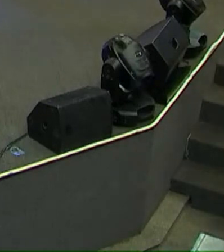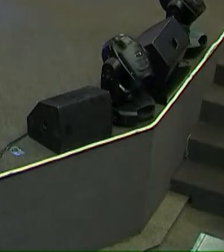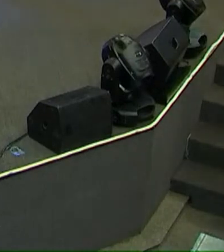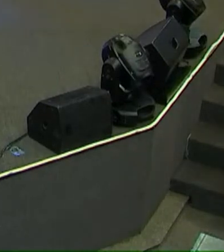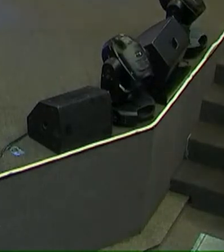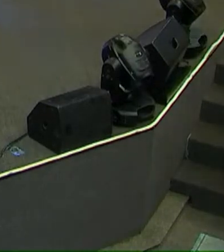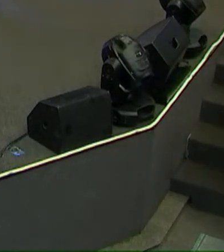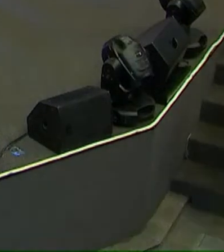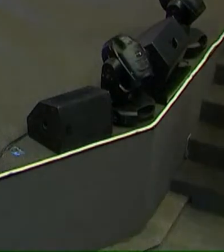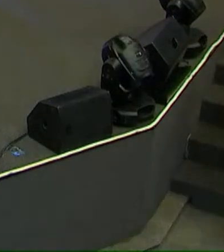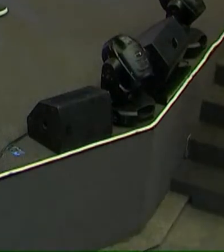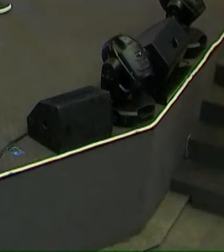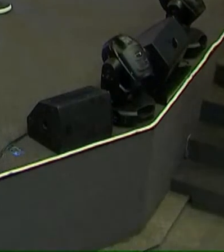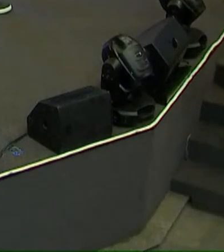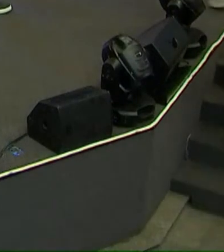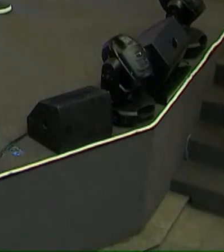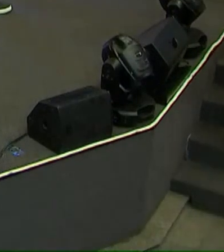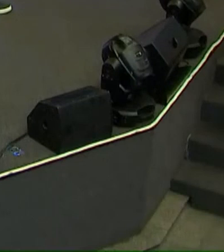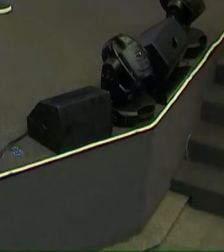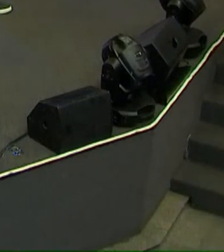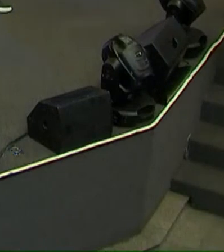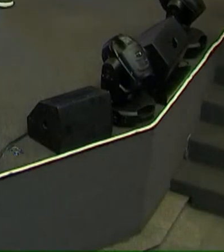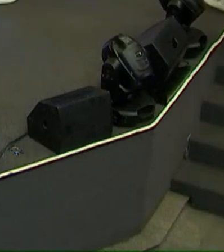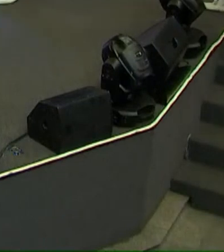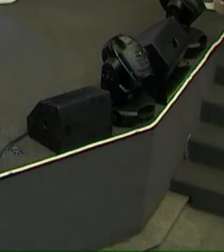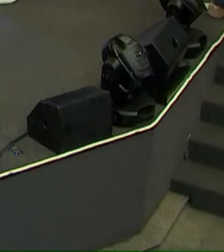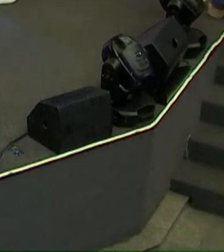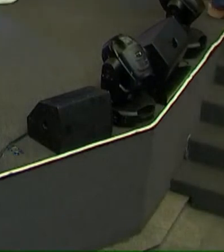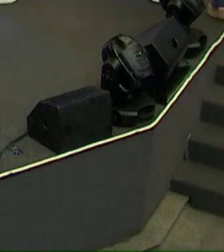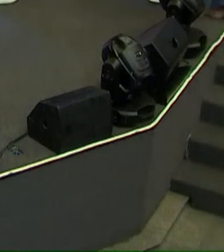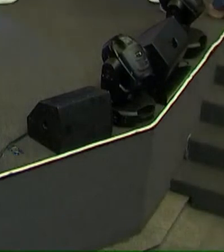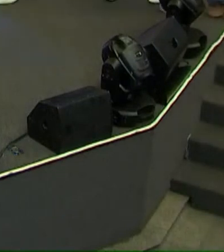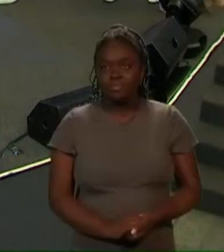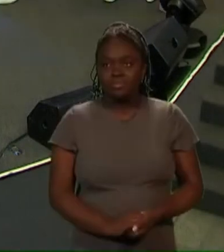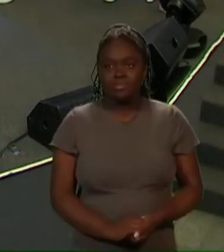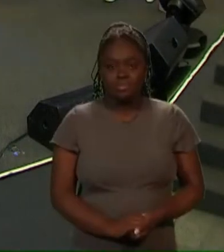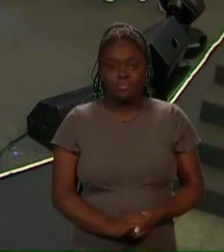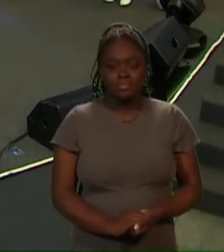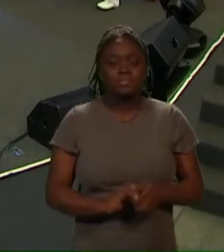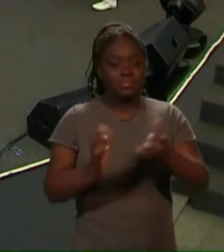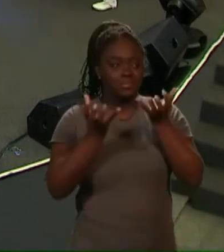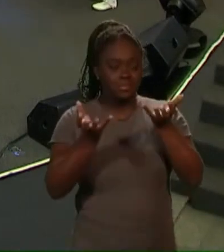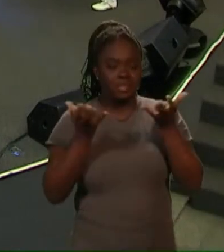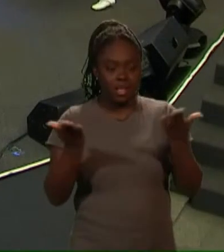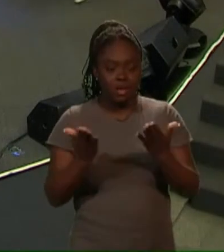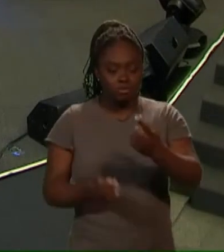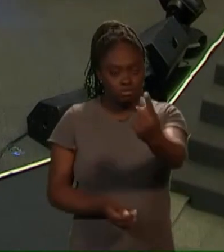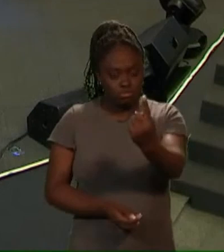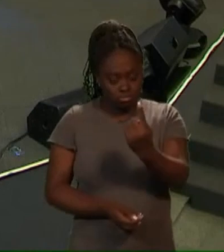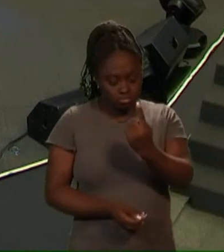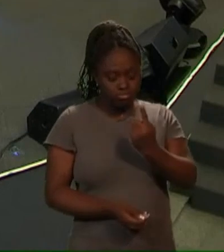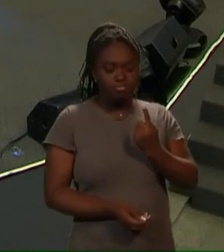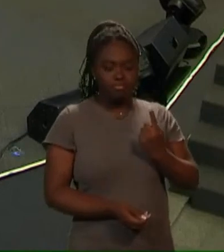Glória a Deus. Pode me dar ele aqui. Olha, eu queria que vocês chegassem aqui bem no